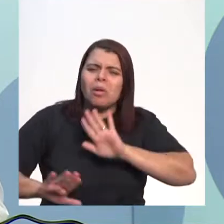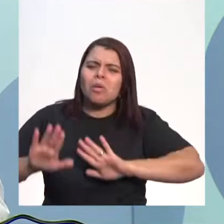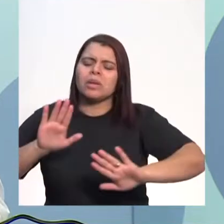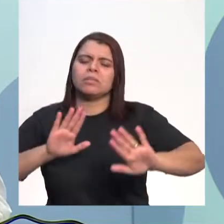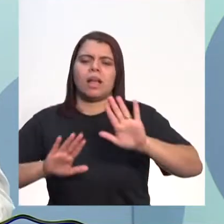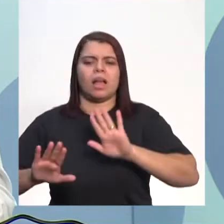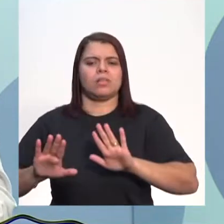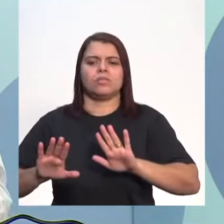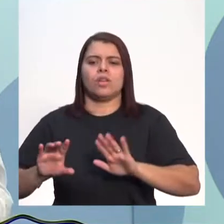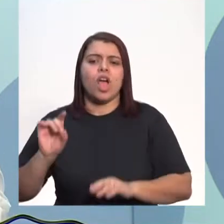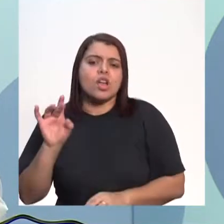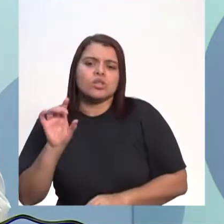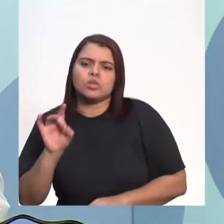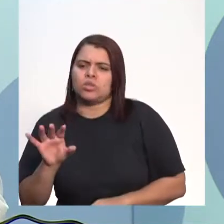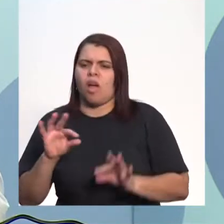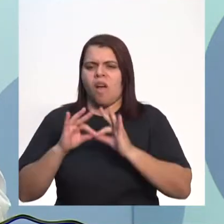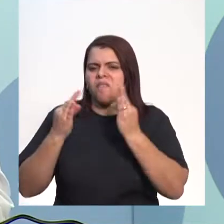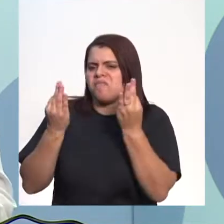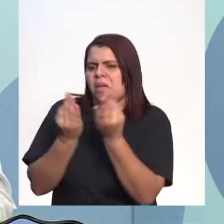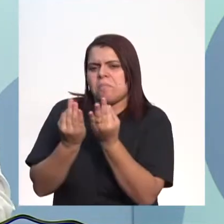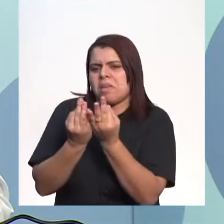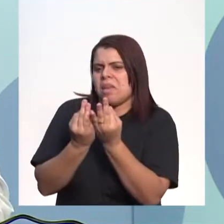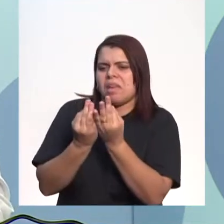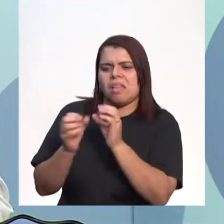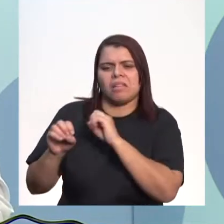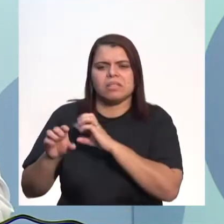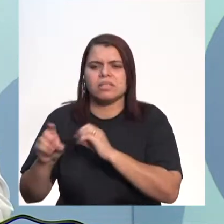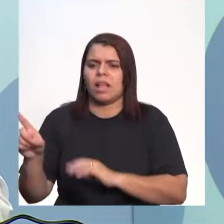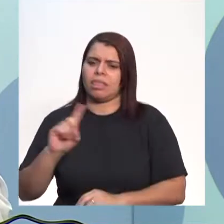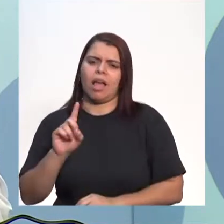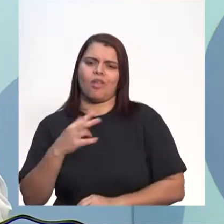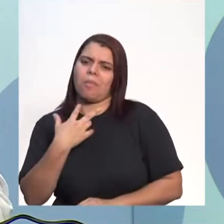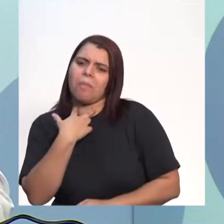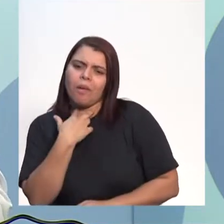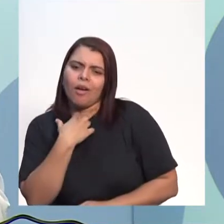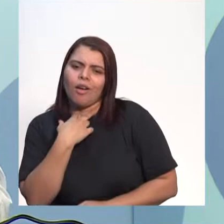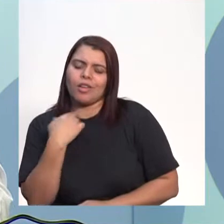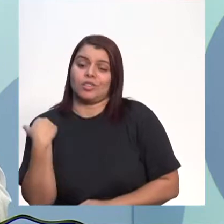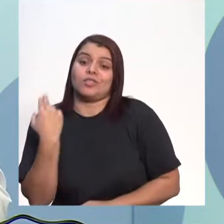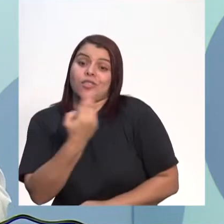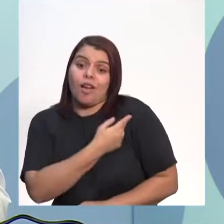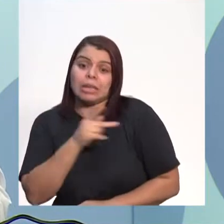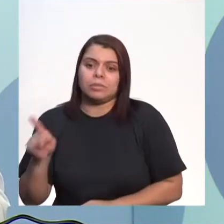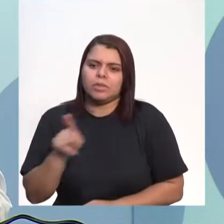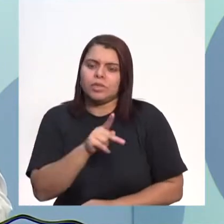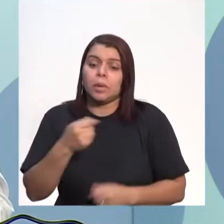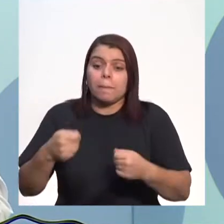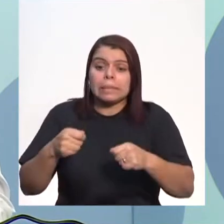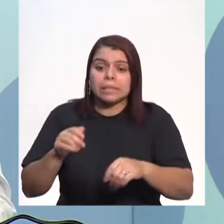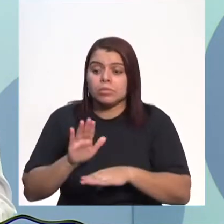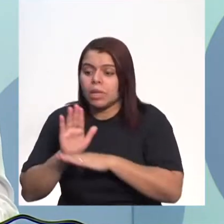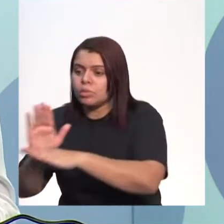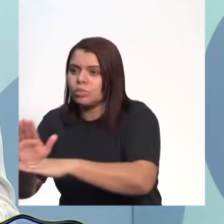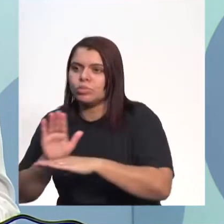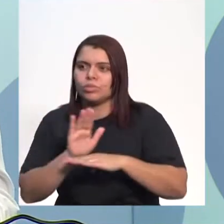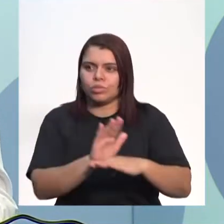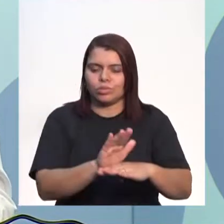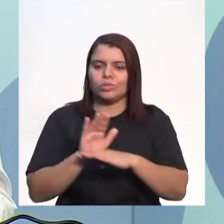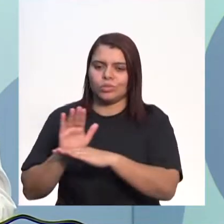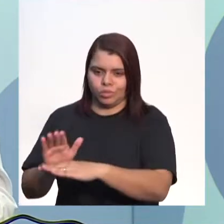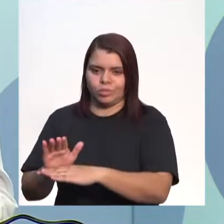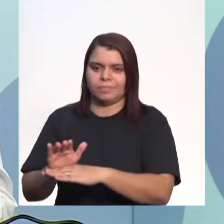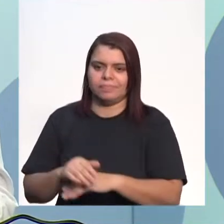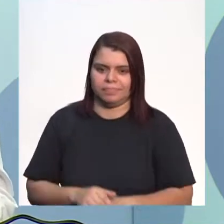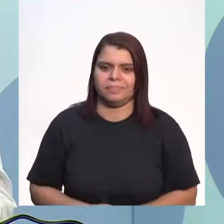deixar habilidades que necessariamente precisavam dessa mediação direta ali com o